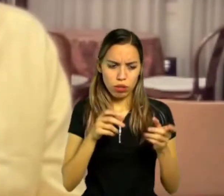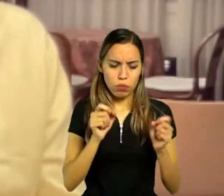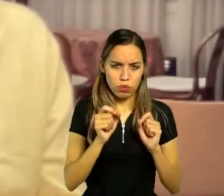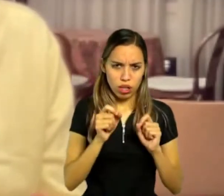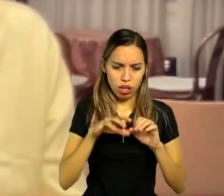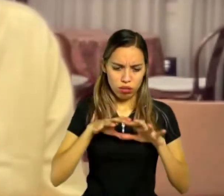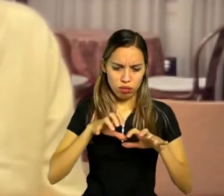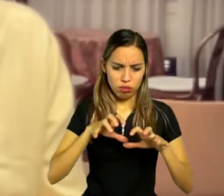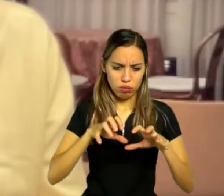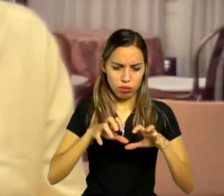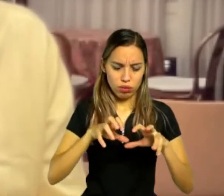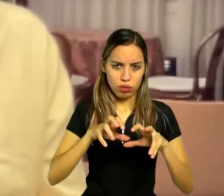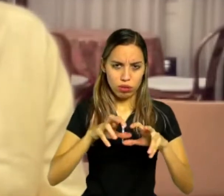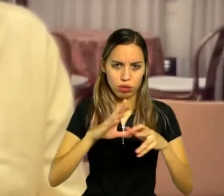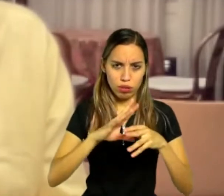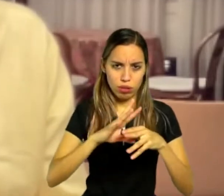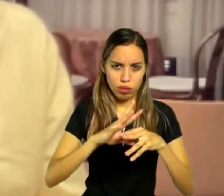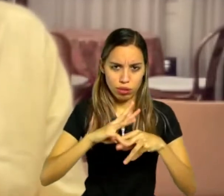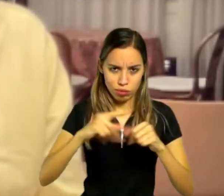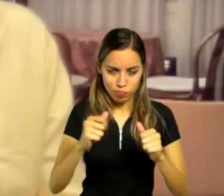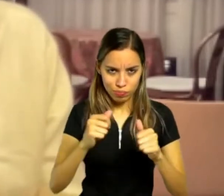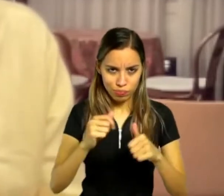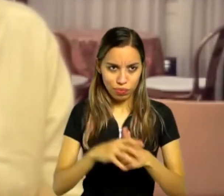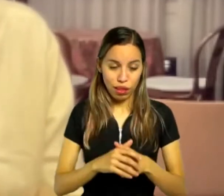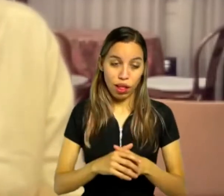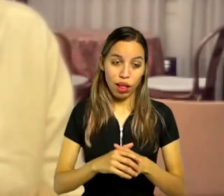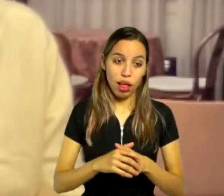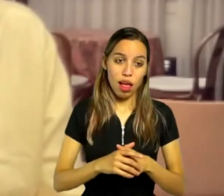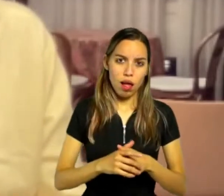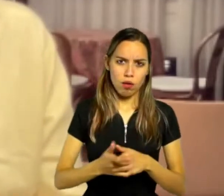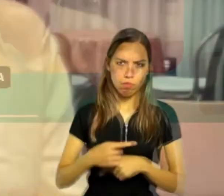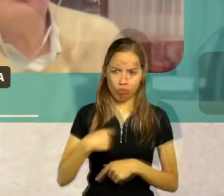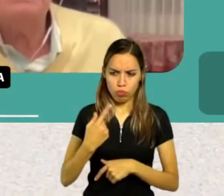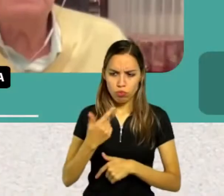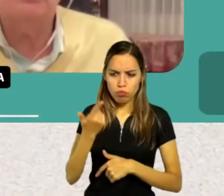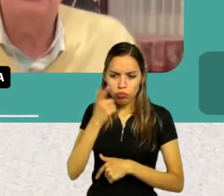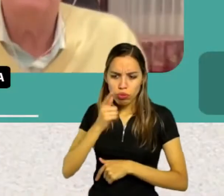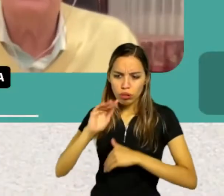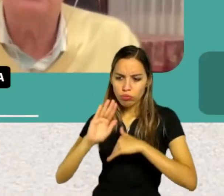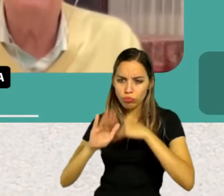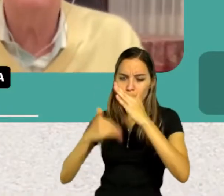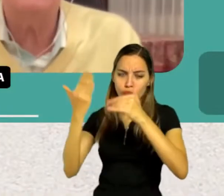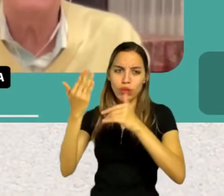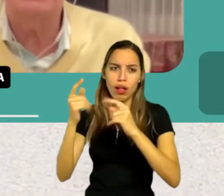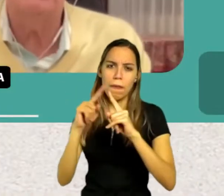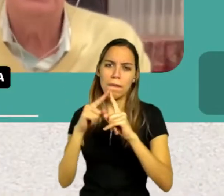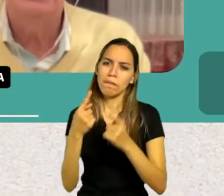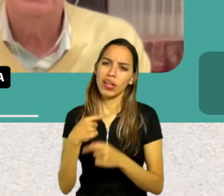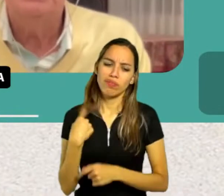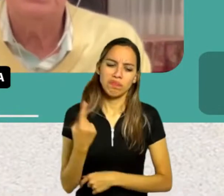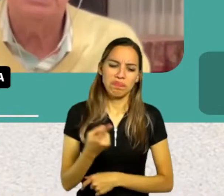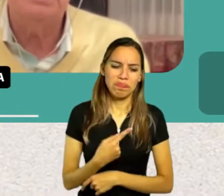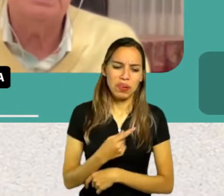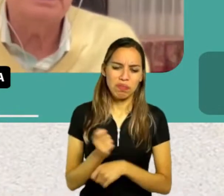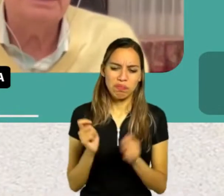Nós temos evoluído muito, mas nós não temos condição, o sistema de saúde não tem condição de lidar